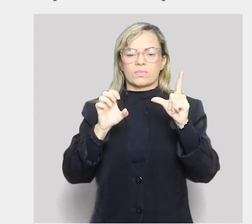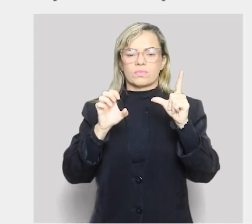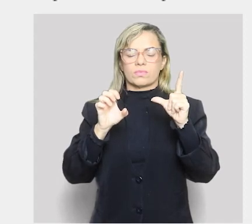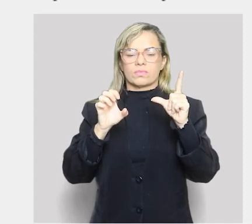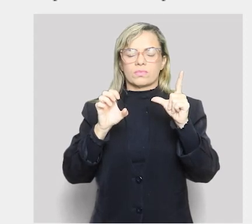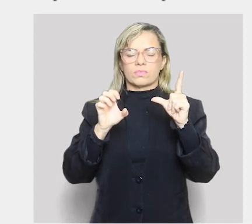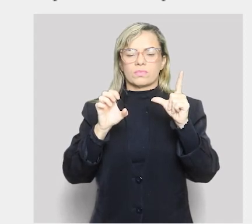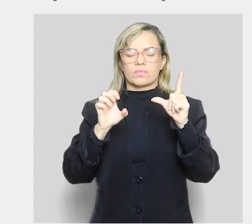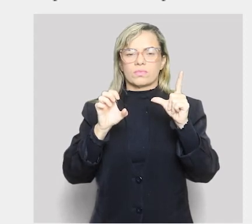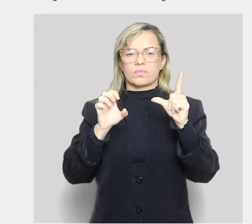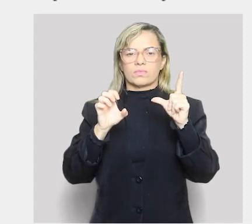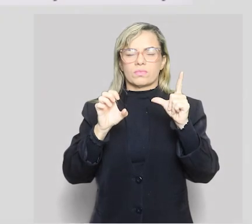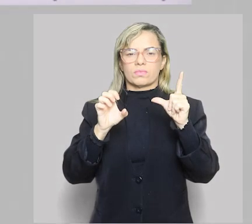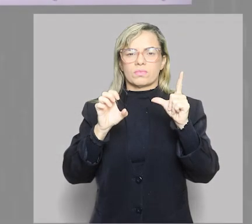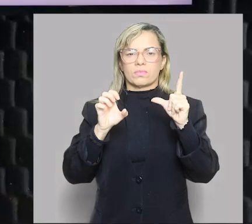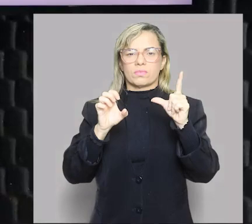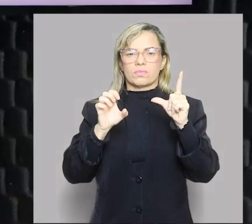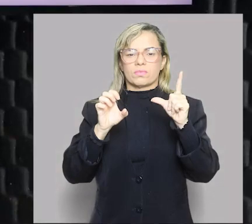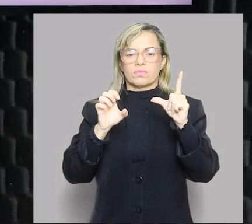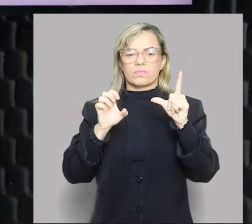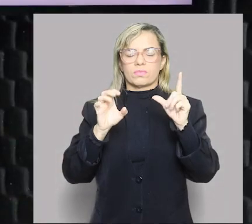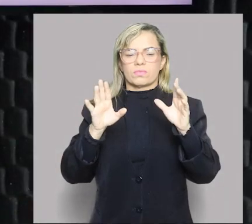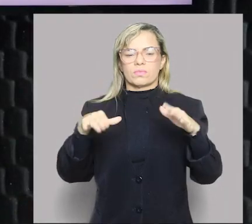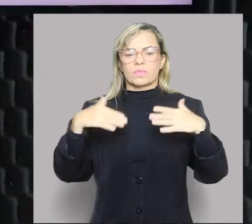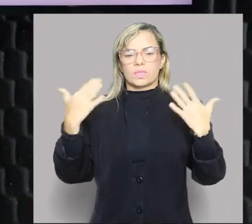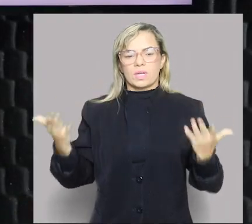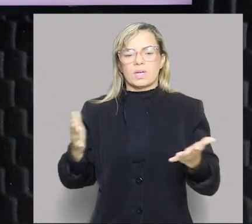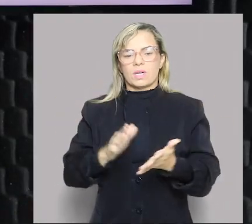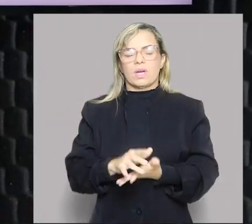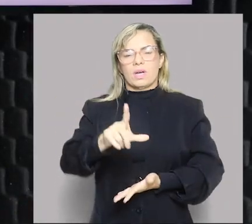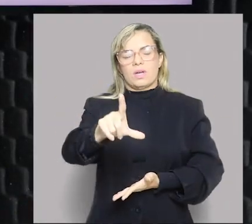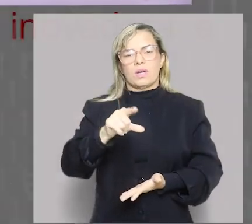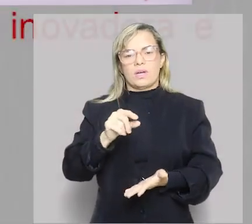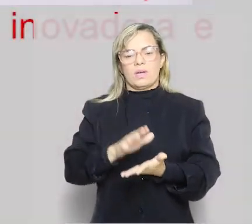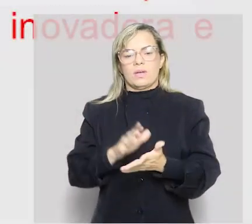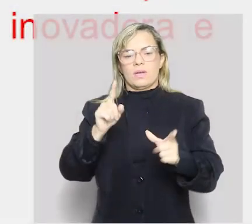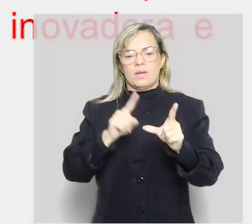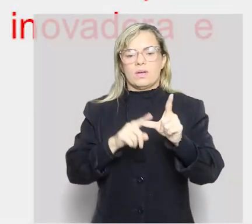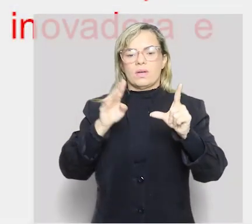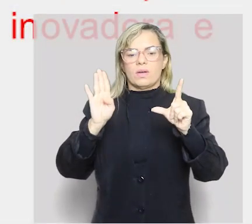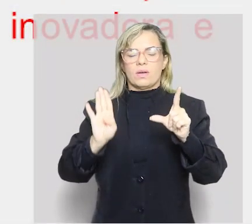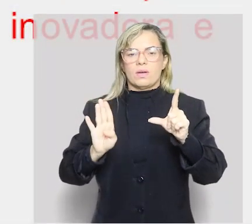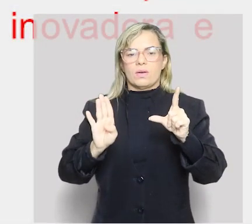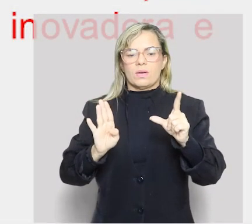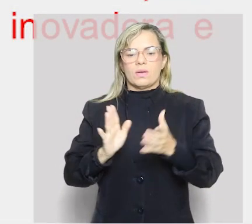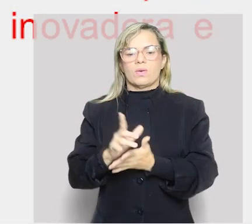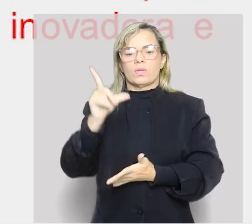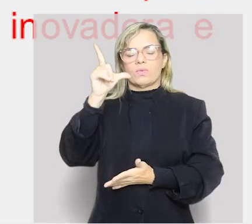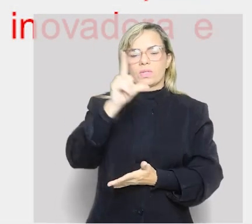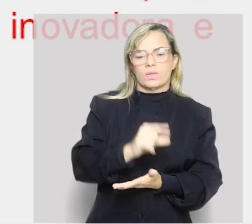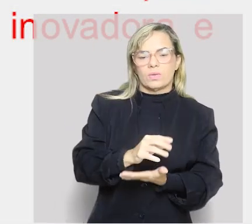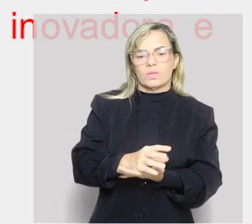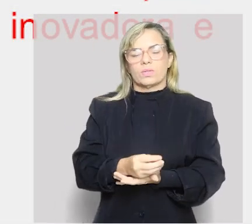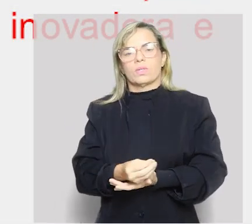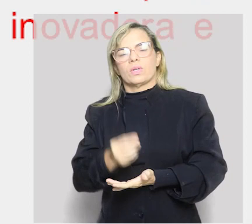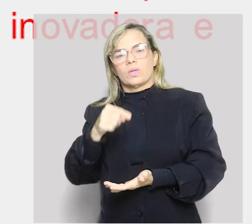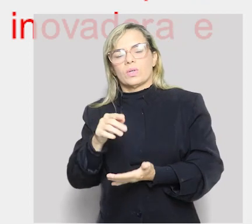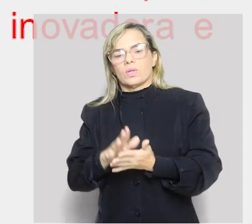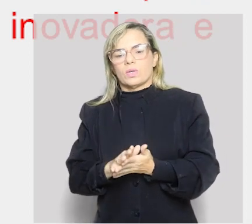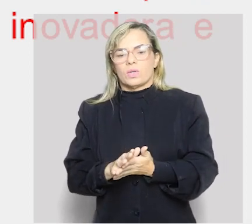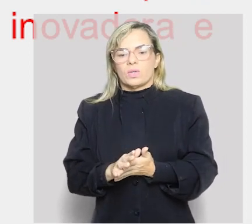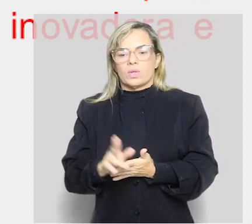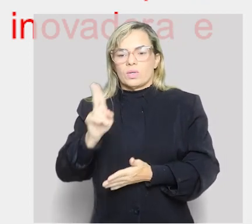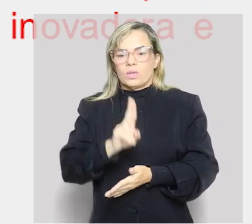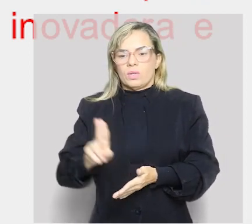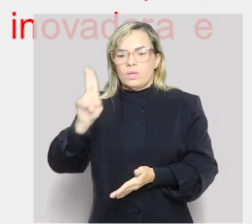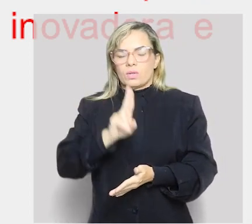eletrônico composto por metais pesados. Opção correta, letra B de bola. Redução da vida útil de um aparelho,